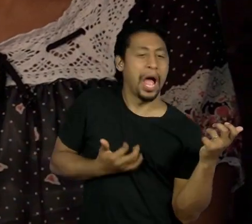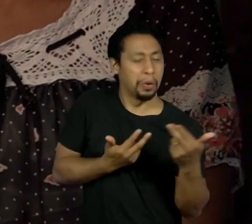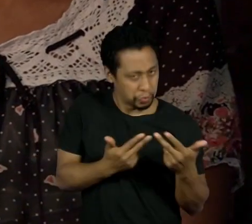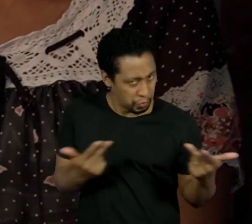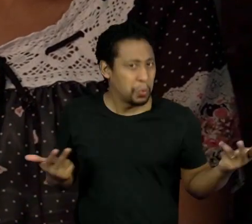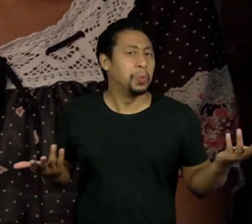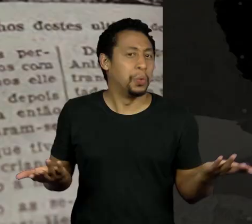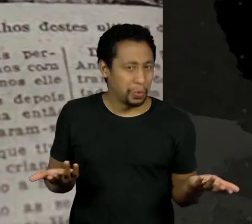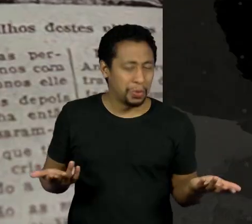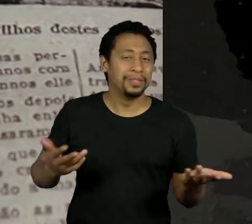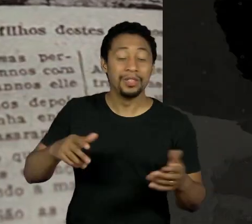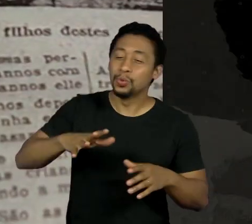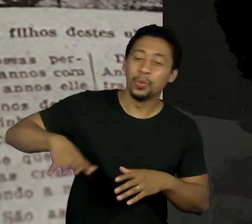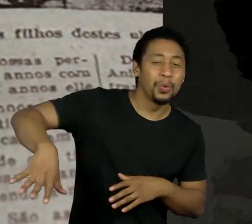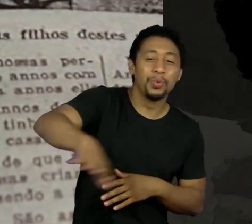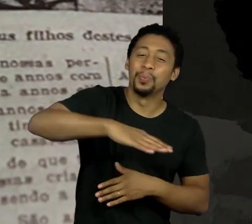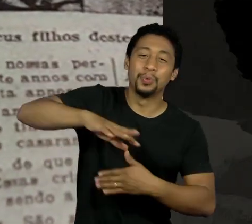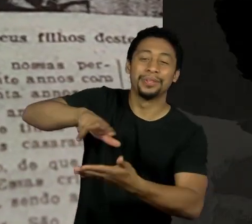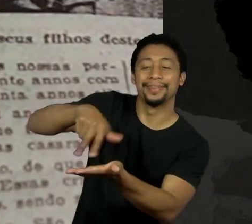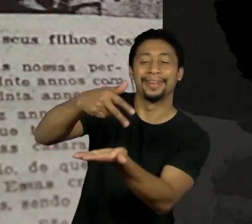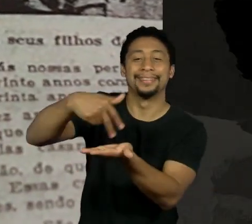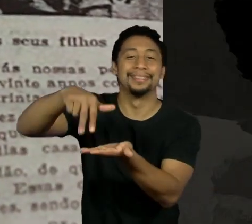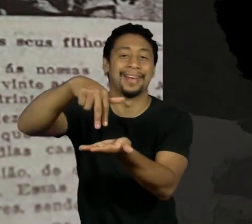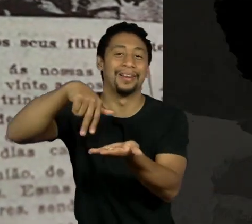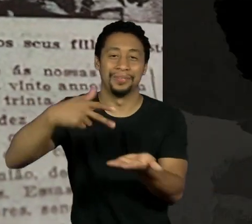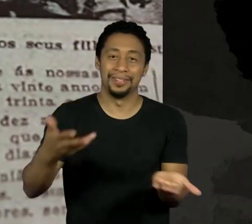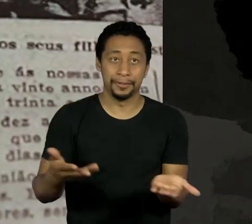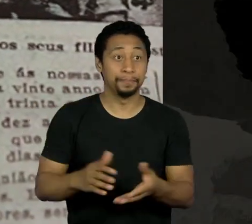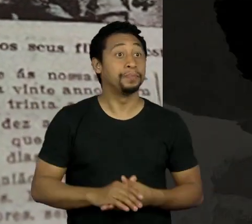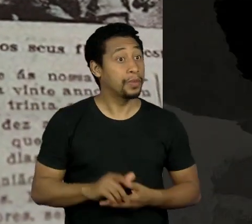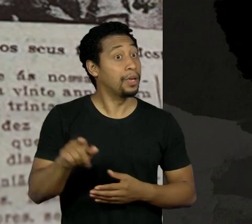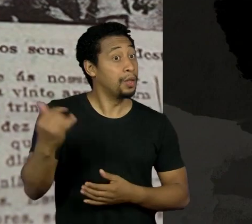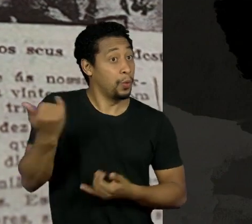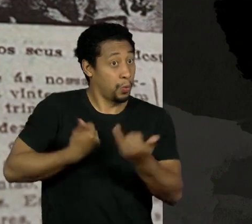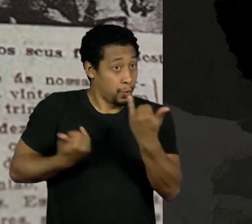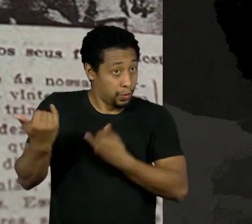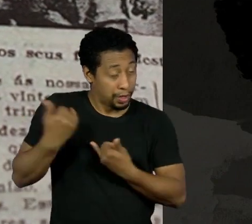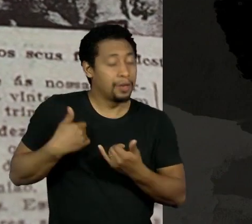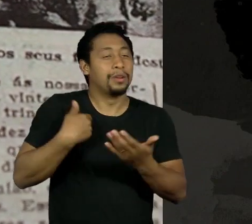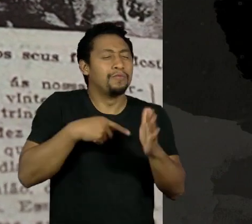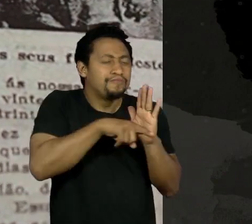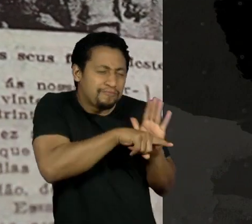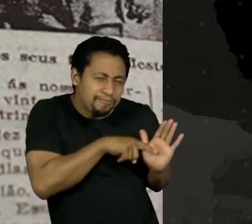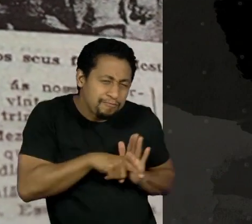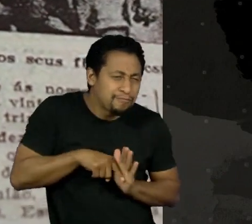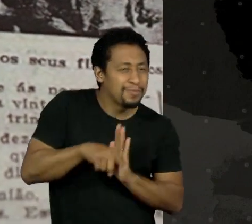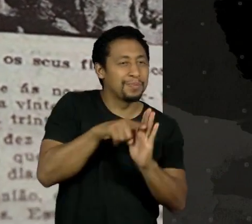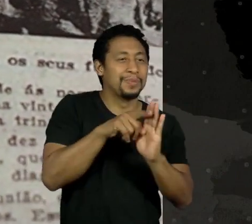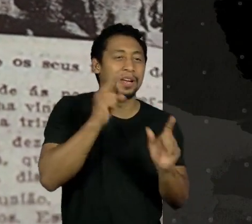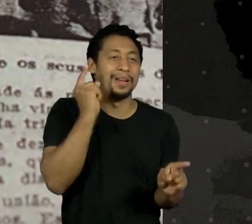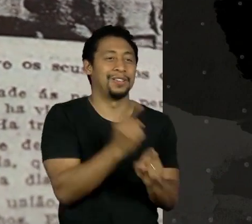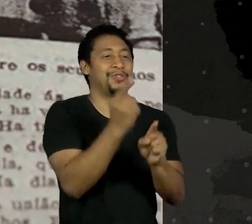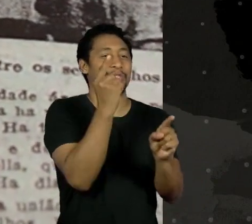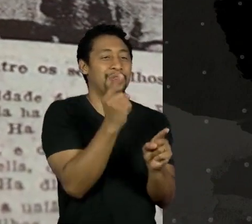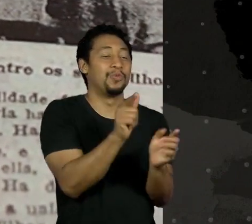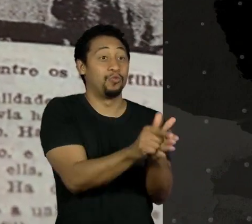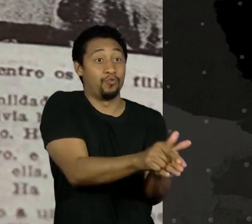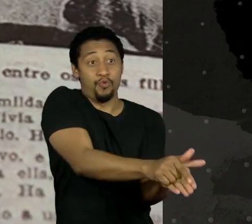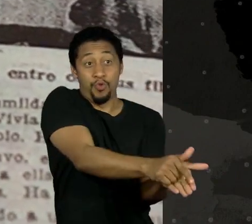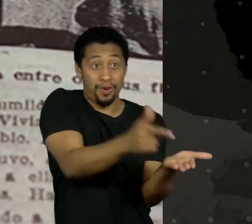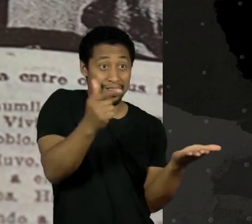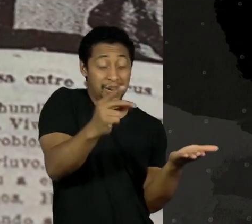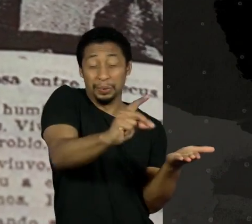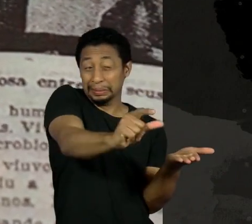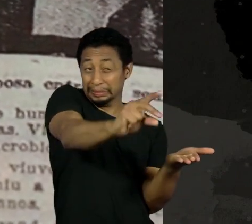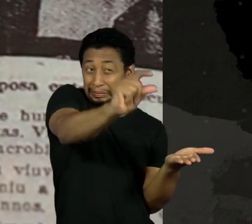E todo mundo dançava. Por meio dessa história oral, eu fui buscar uma reportagem do jornal de época daqui, que